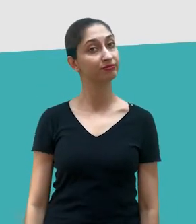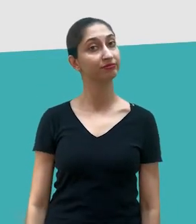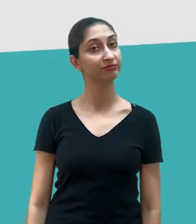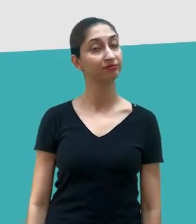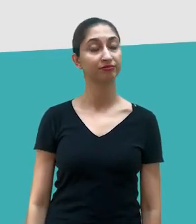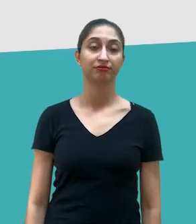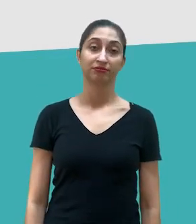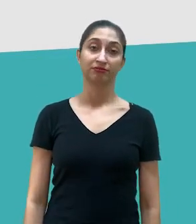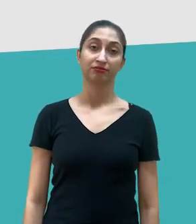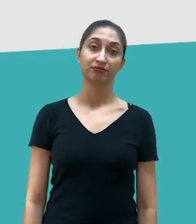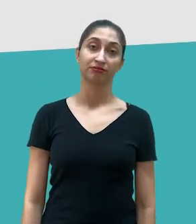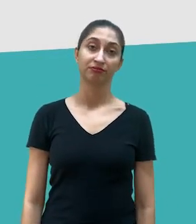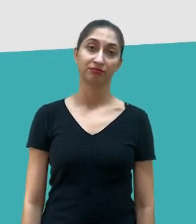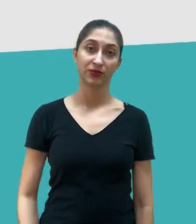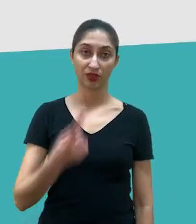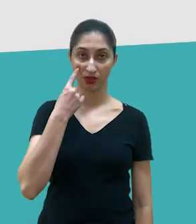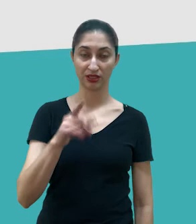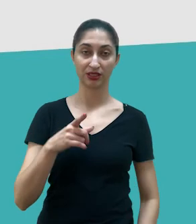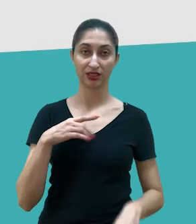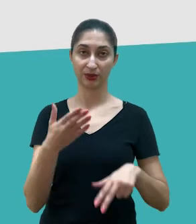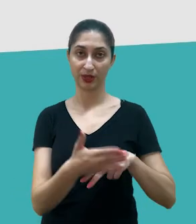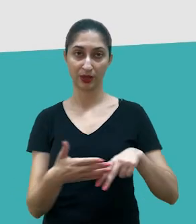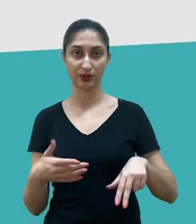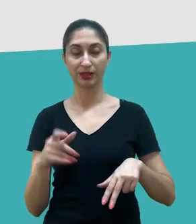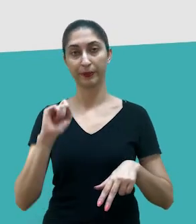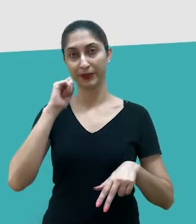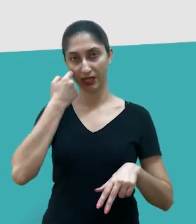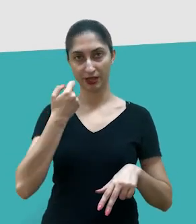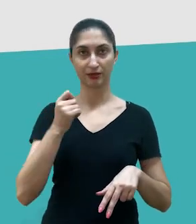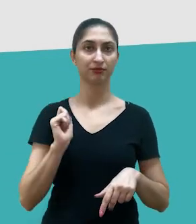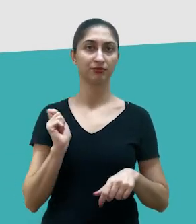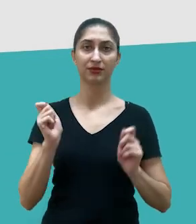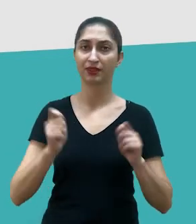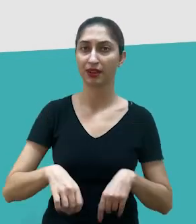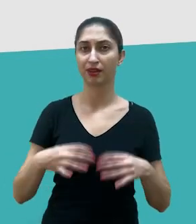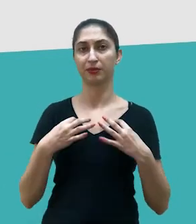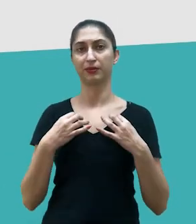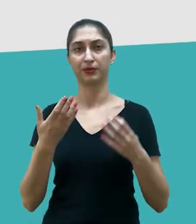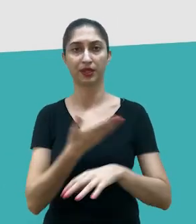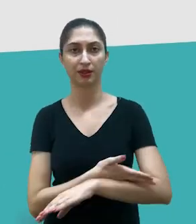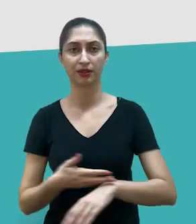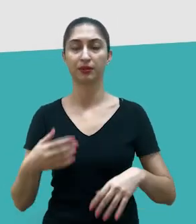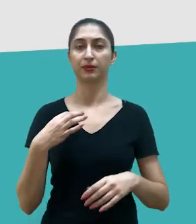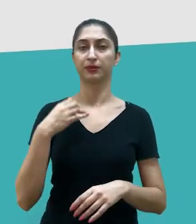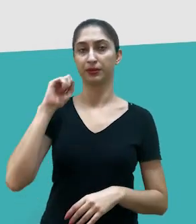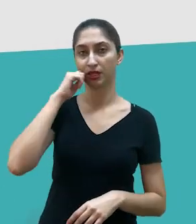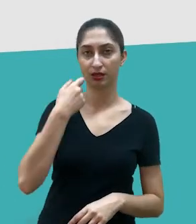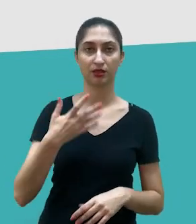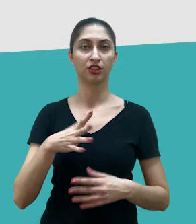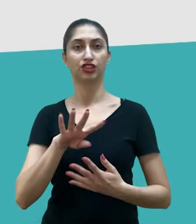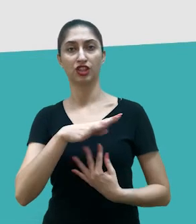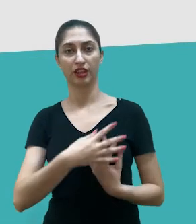eu tenho aqui, como vocês estão vendo, uma calça preta. Ela vai ficar bem com a camisa branca, com a camisa preta, com a camisa